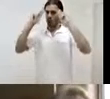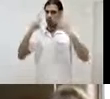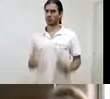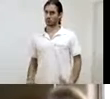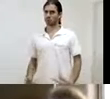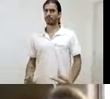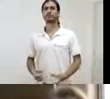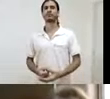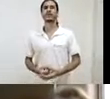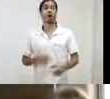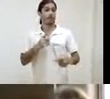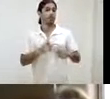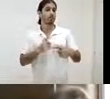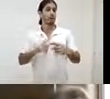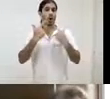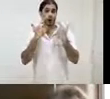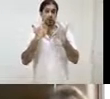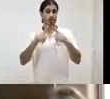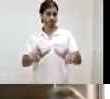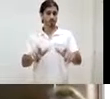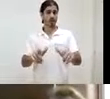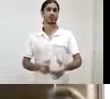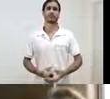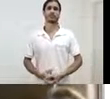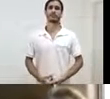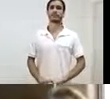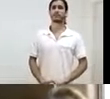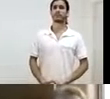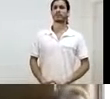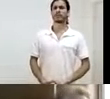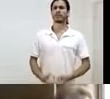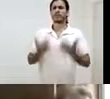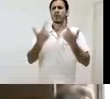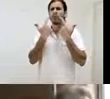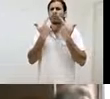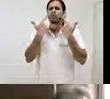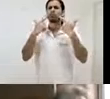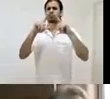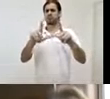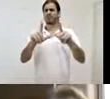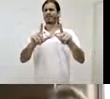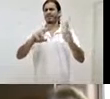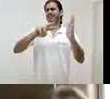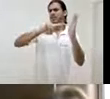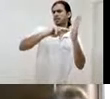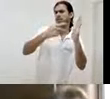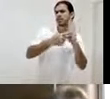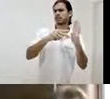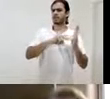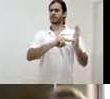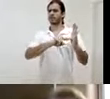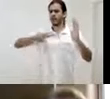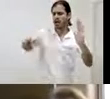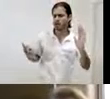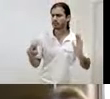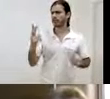linguagem, a linguagem é portadora de sentidos, portadora de símbolos, de valores e